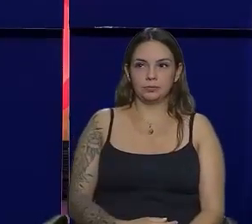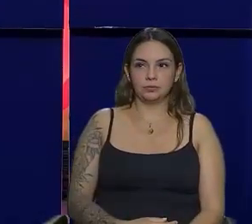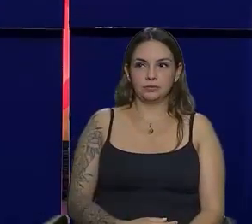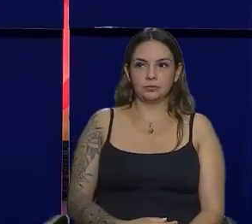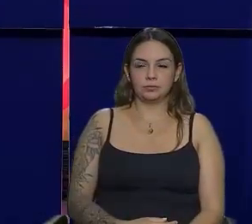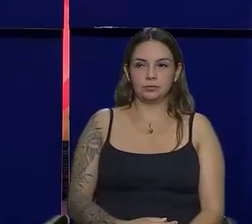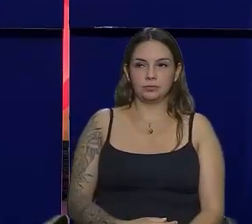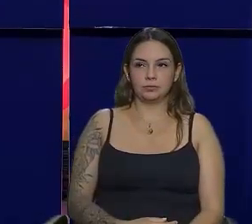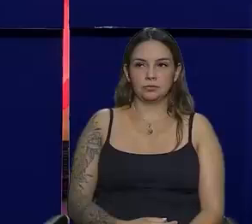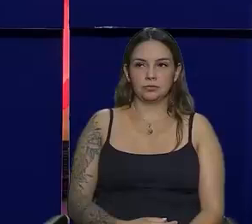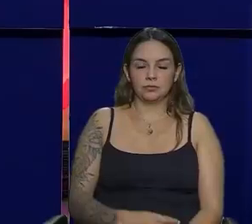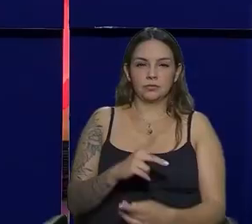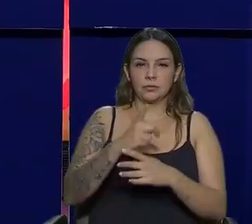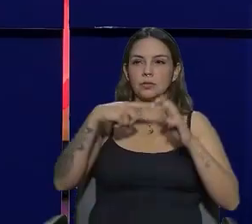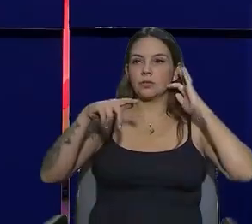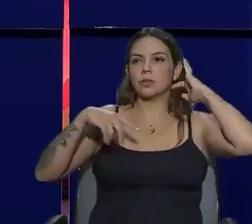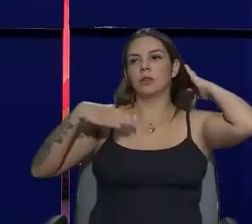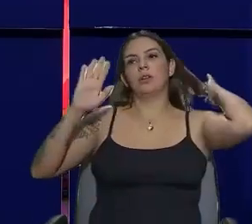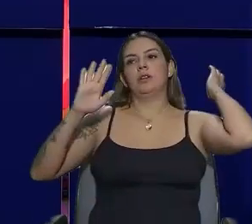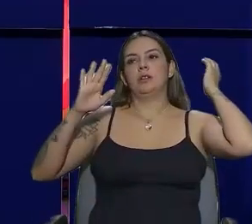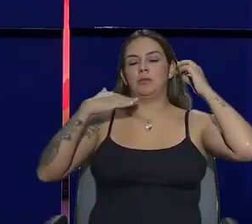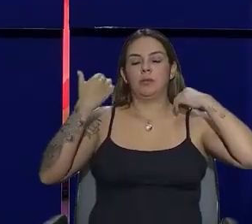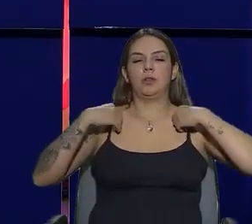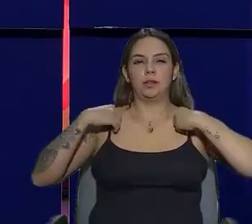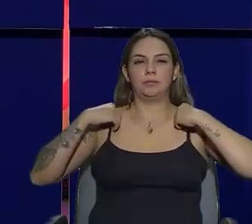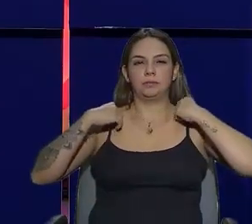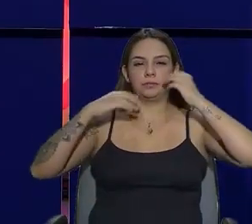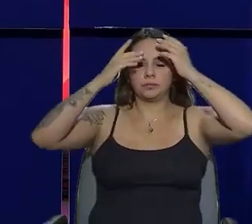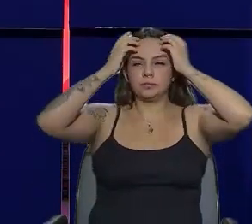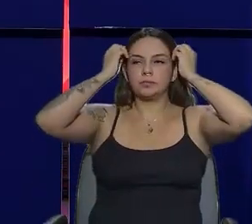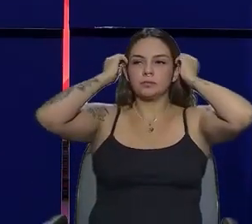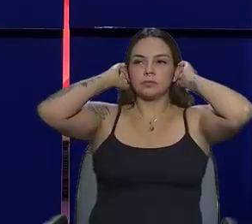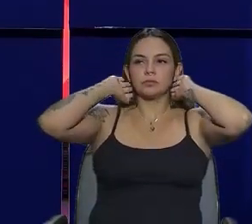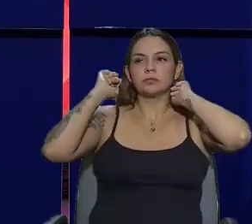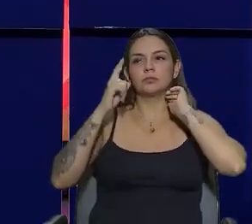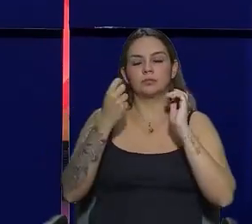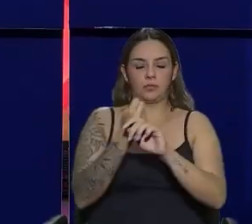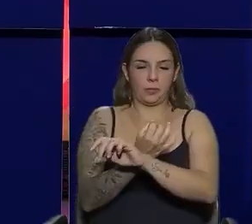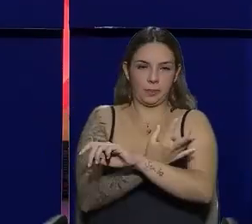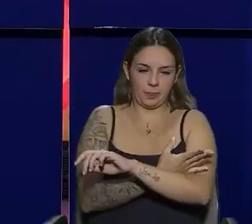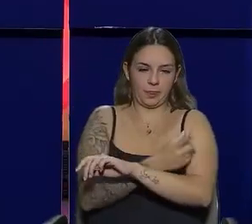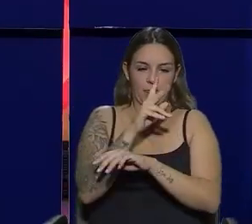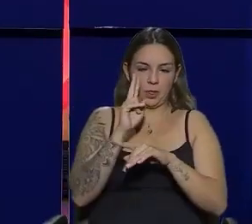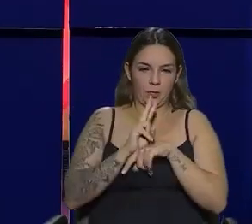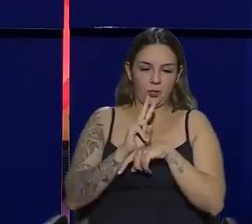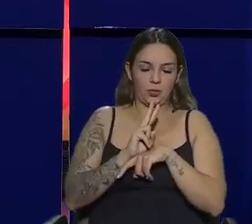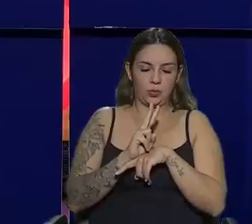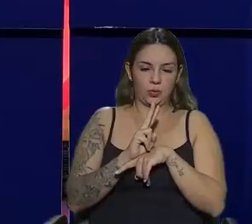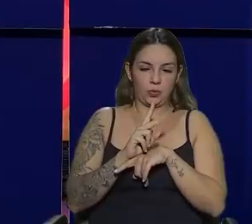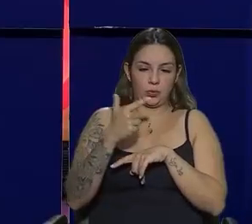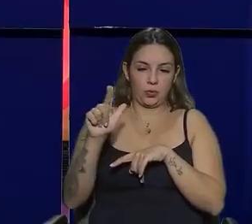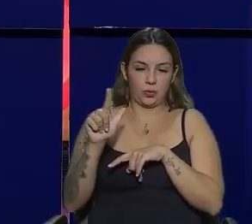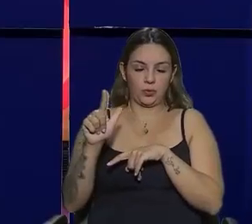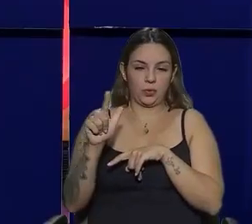a ela, nessa cidade, cuidar daqueles que vão ser enterrados. Essa emoção de você cuidar, né,